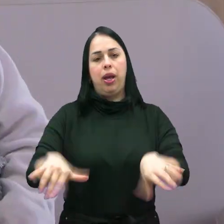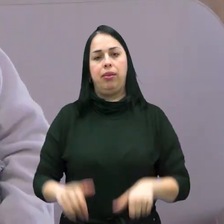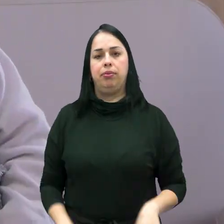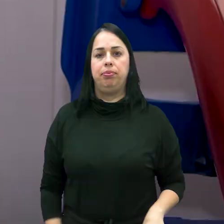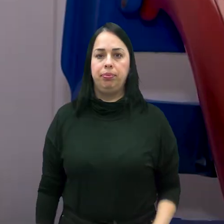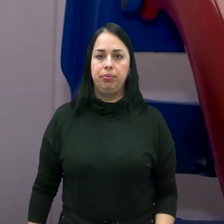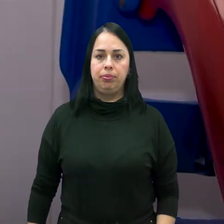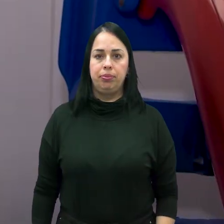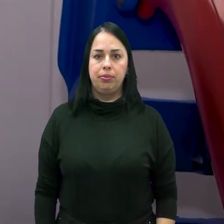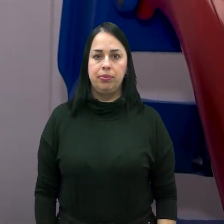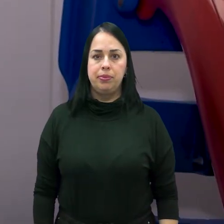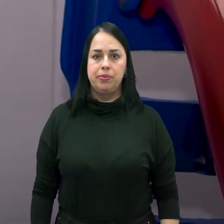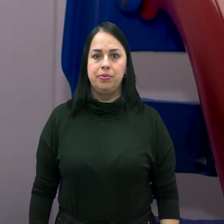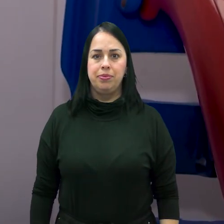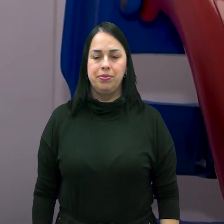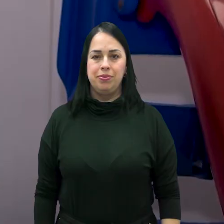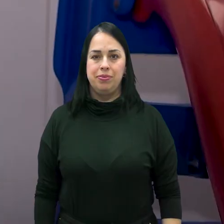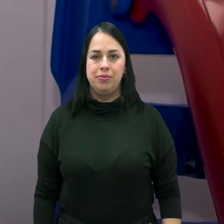isso.